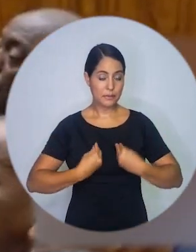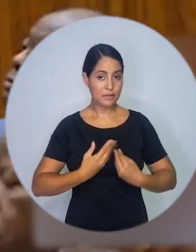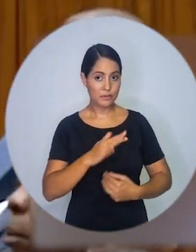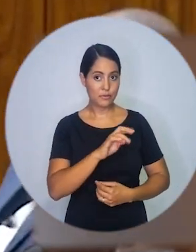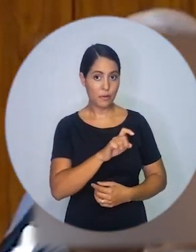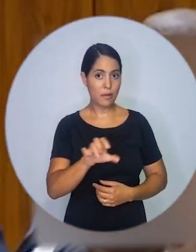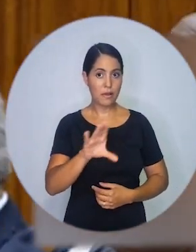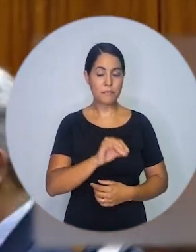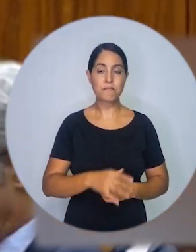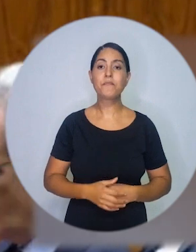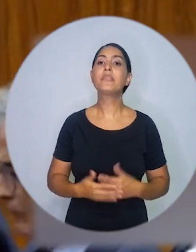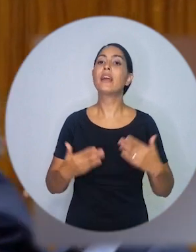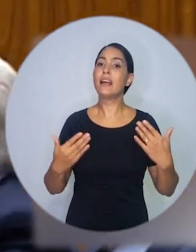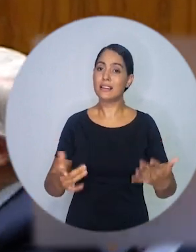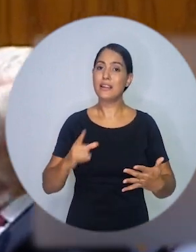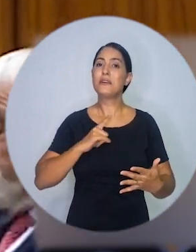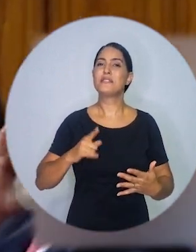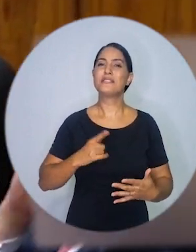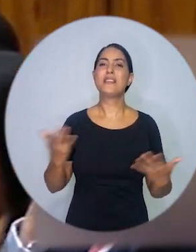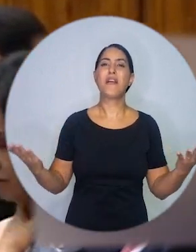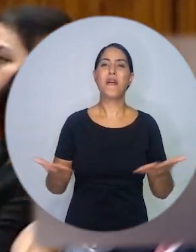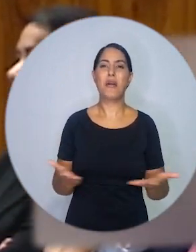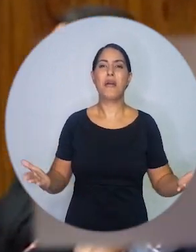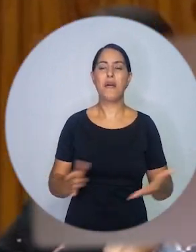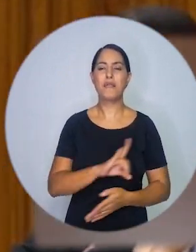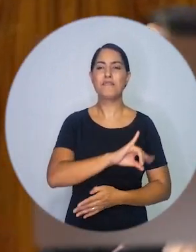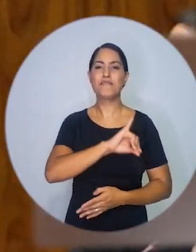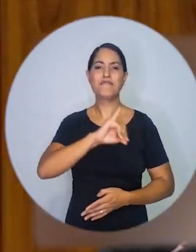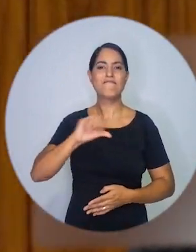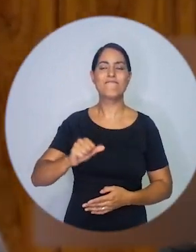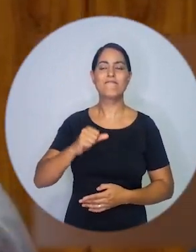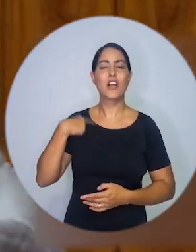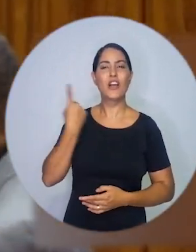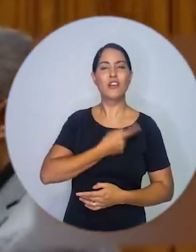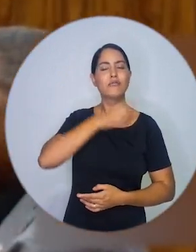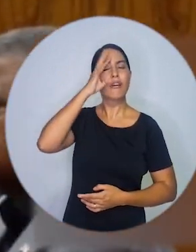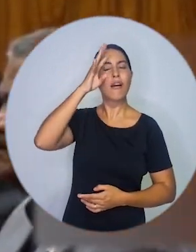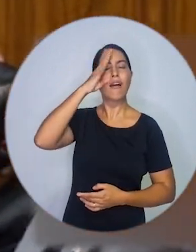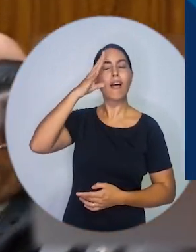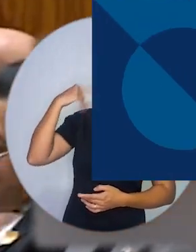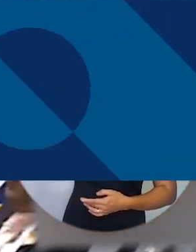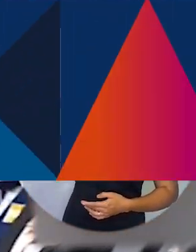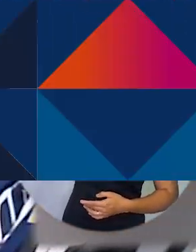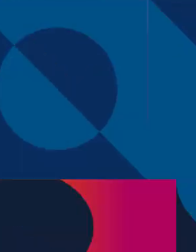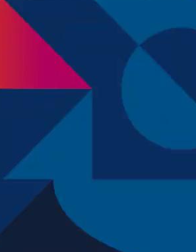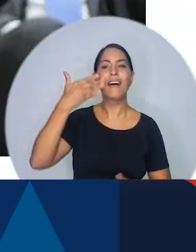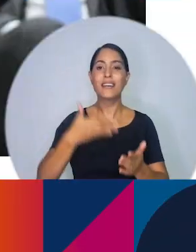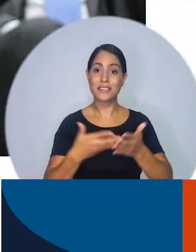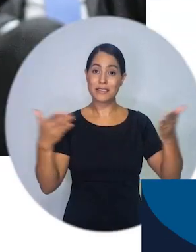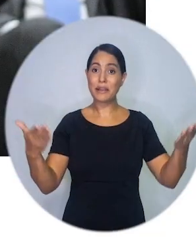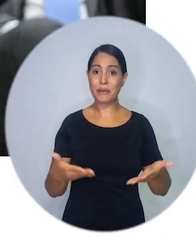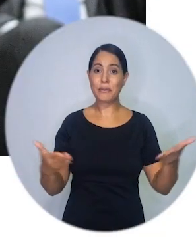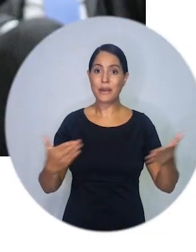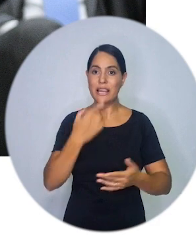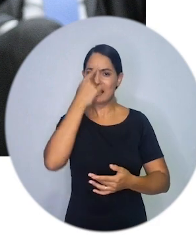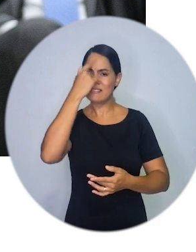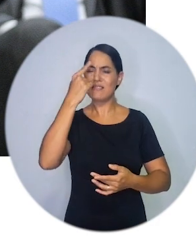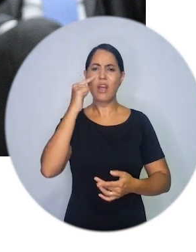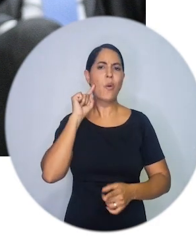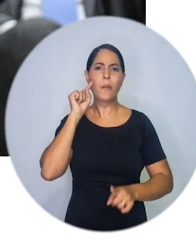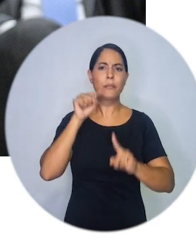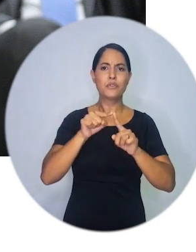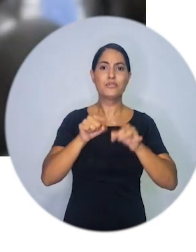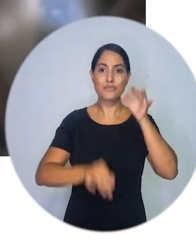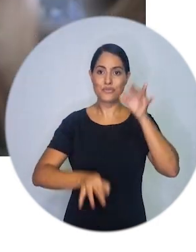Falcão. Nessa data, temos uma oportunidade para refletir sobre o caminho já percorrido e para reafirmar nossos compromissos com os